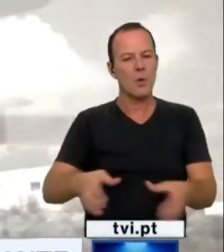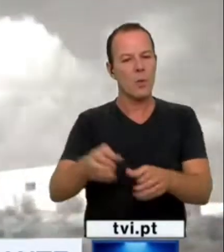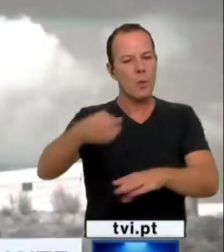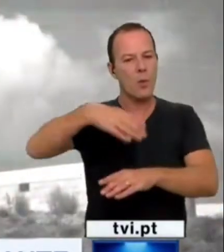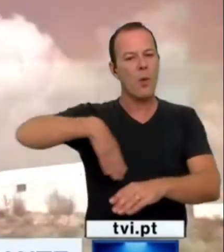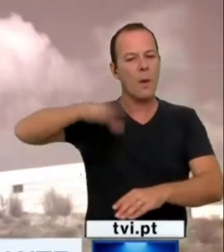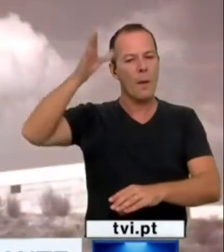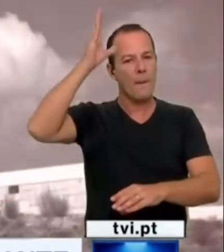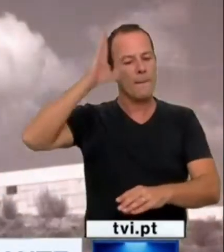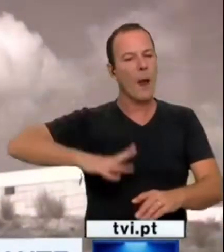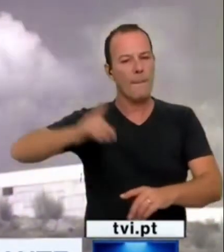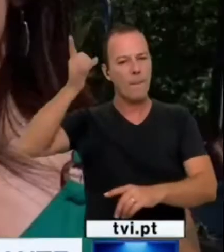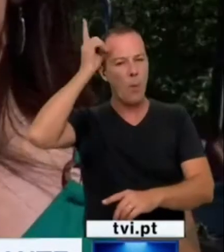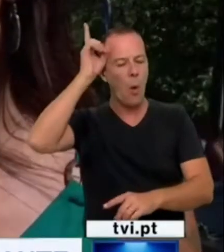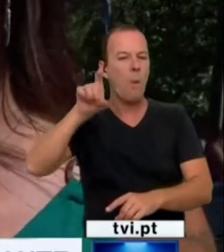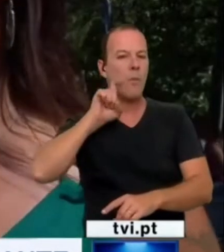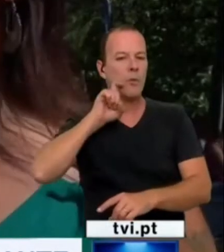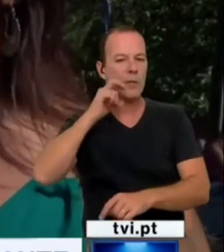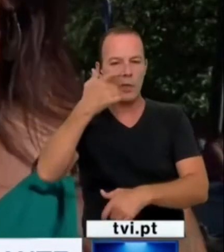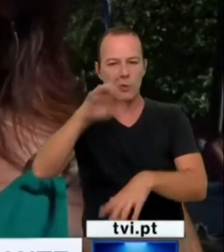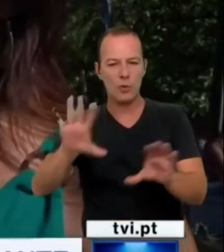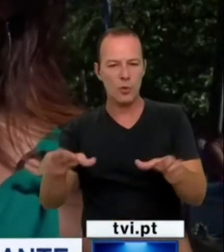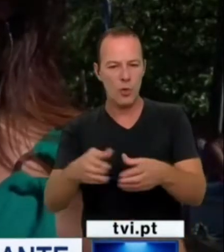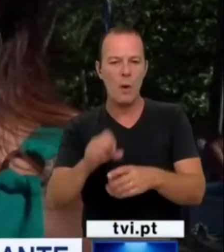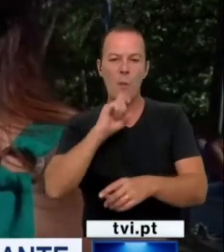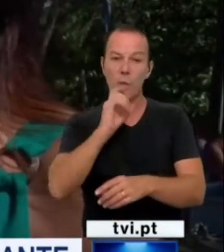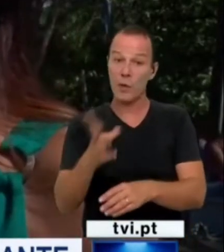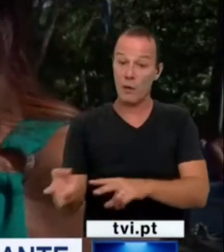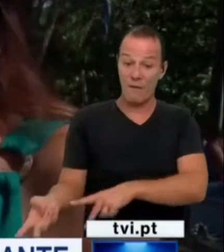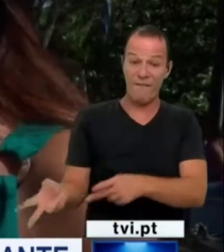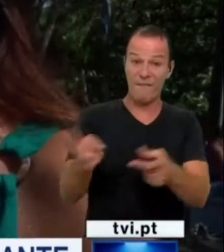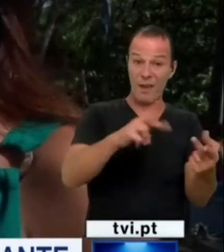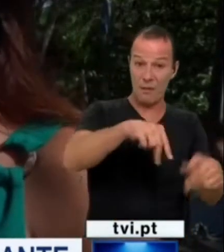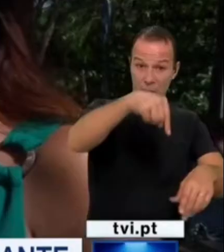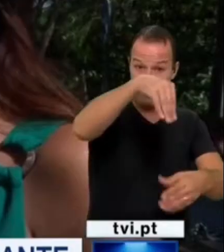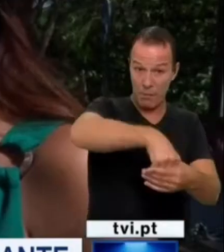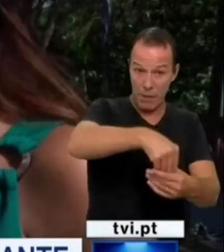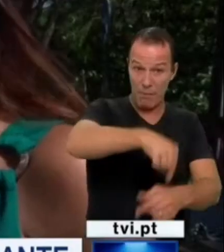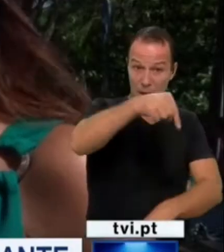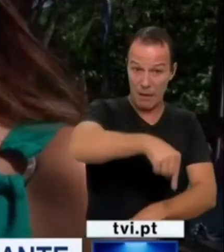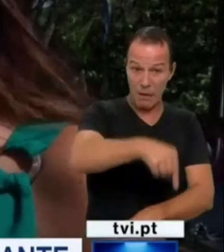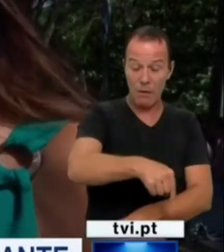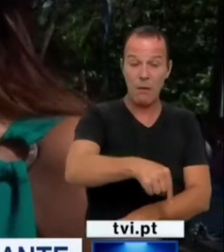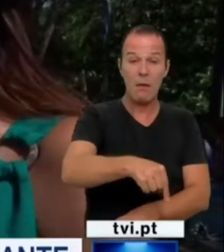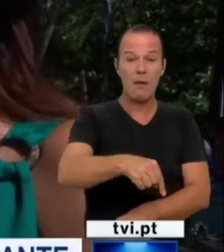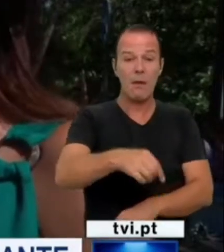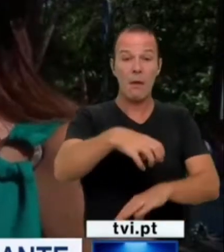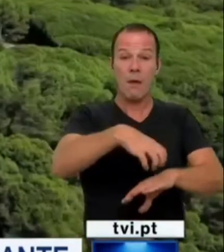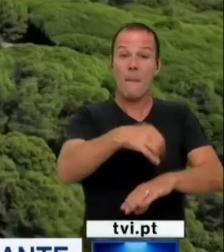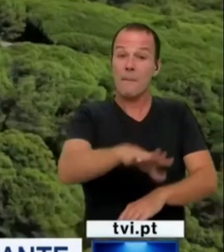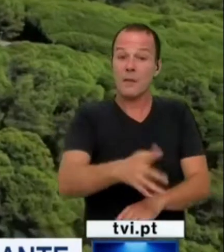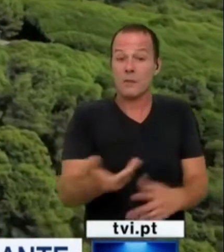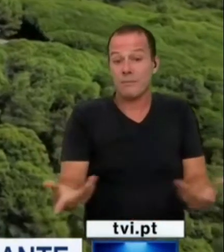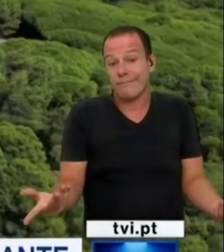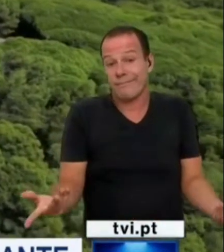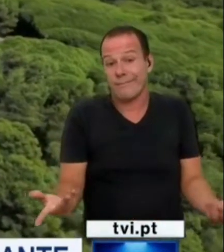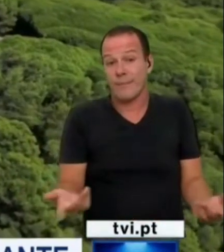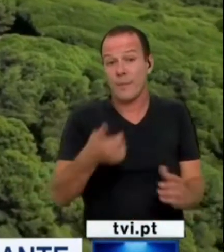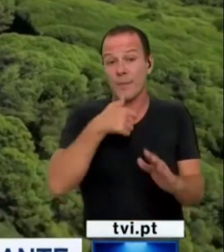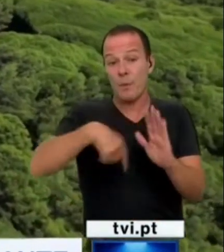Bombeiros, a Polícia Municipal e a Proteção Civil poderem passar aqui para este espaço, mas, entretanto, foi uma